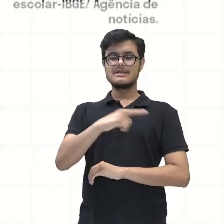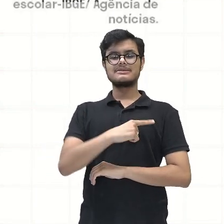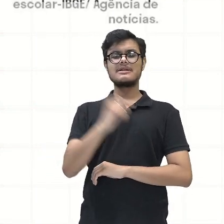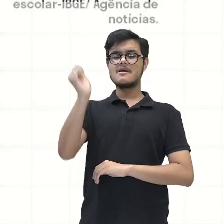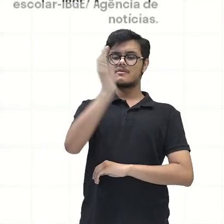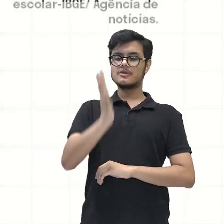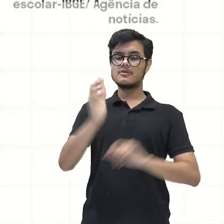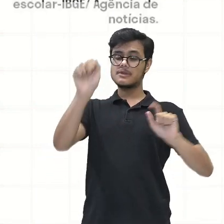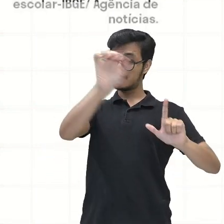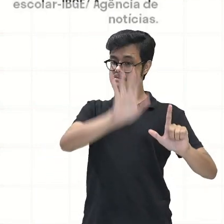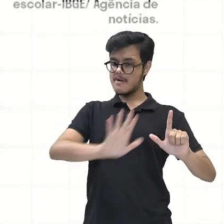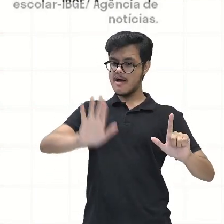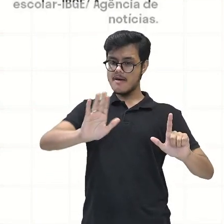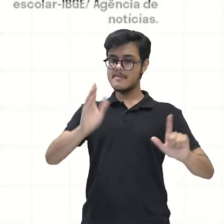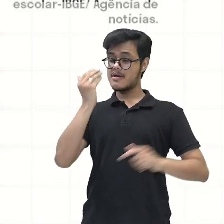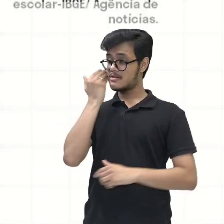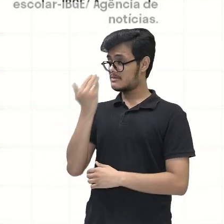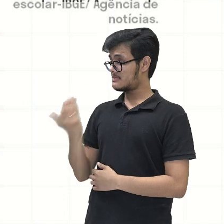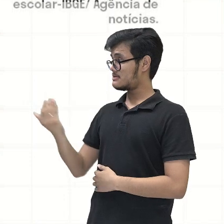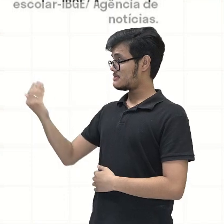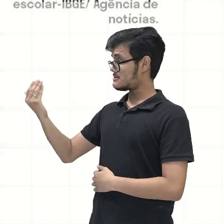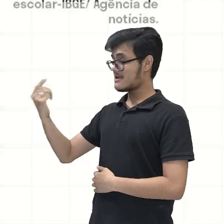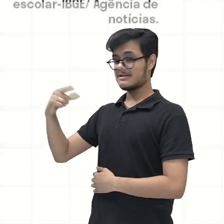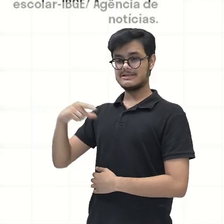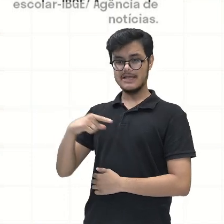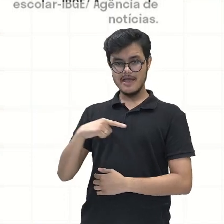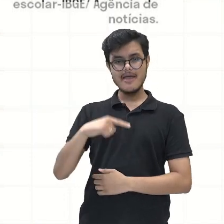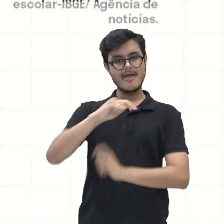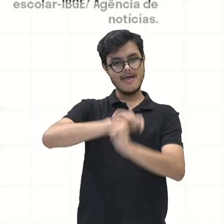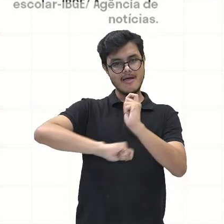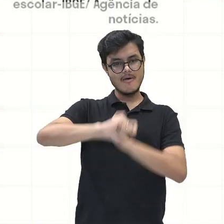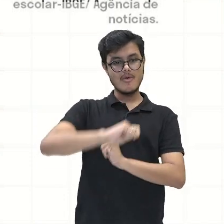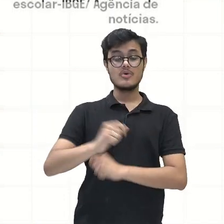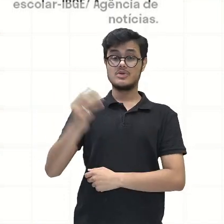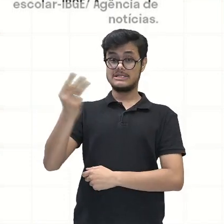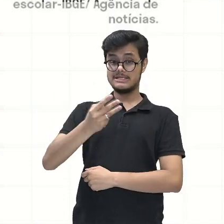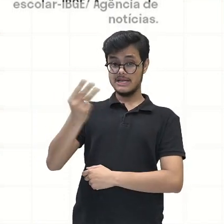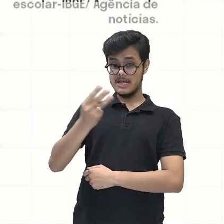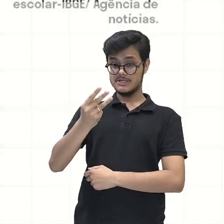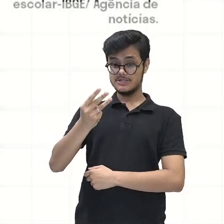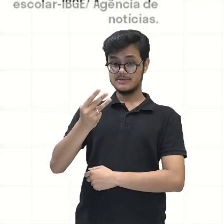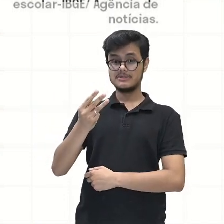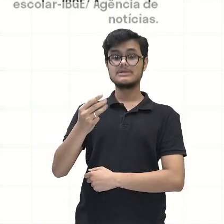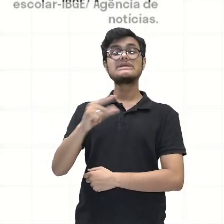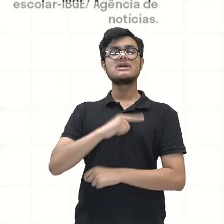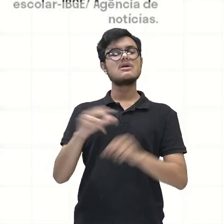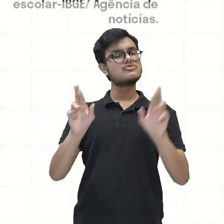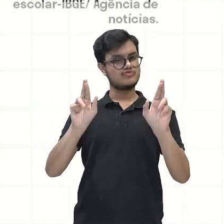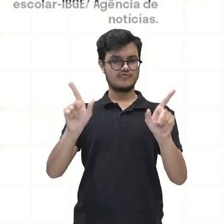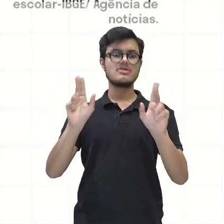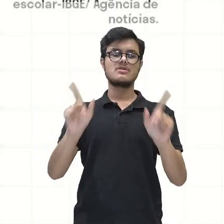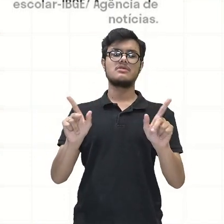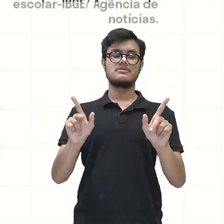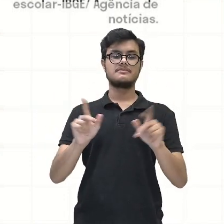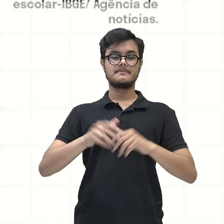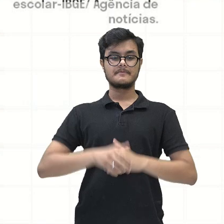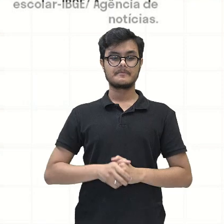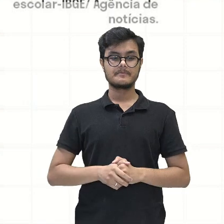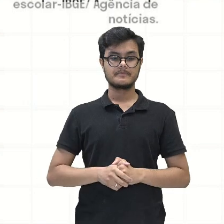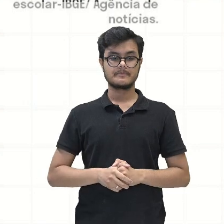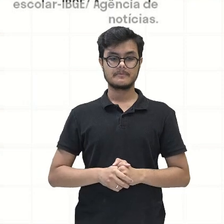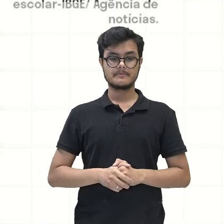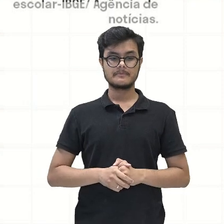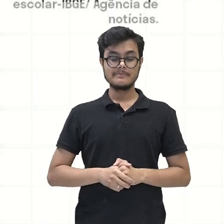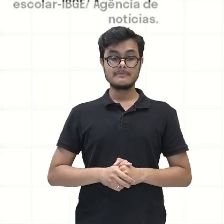mapinha, esses complexos regionais. Então aqui a gente tem 3, olha. Isso aqui também é uma outra diferença. Na oficial